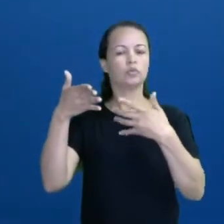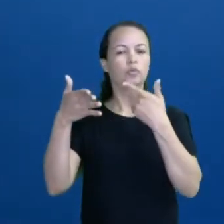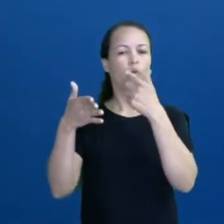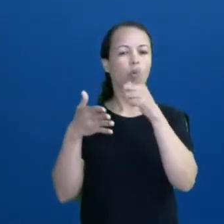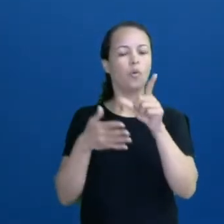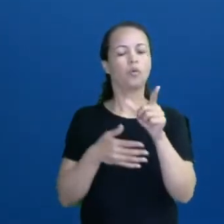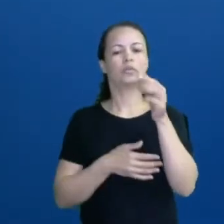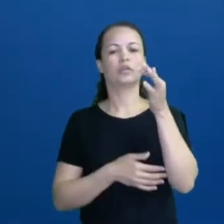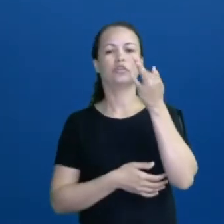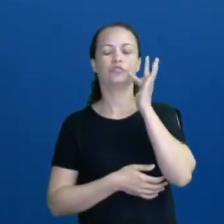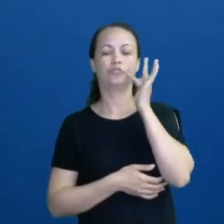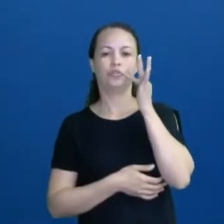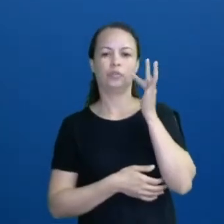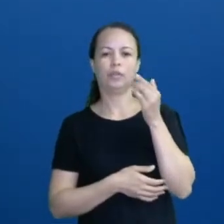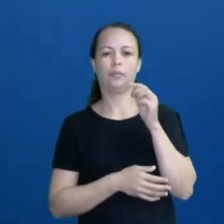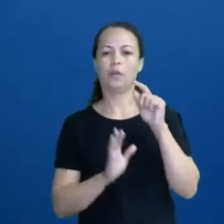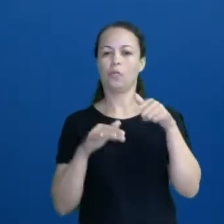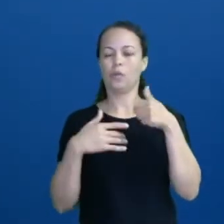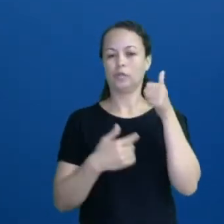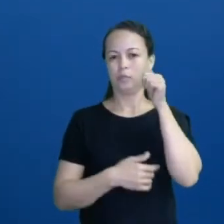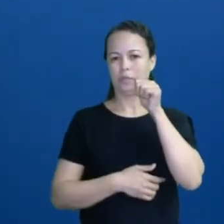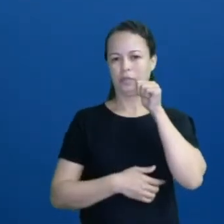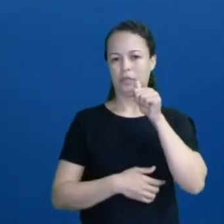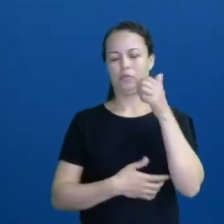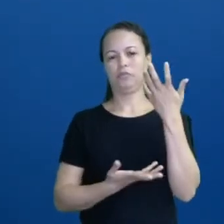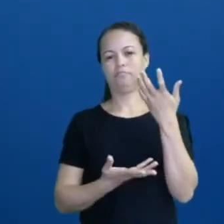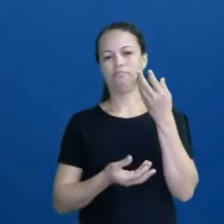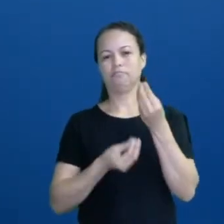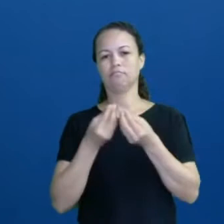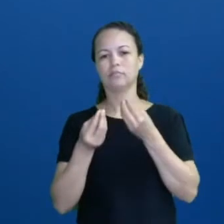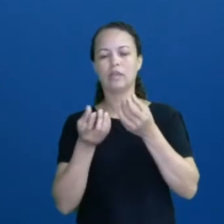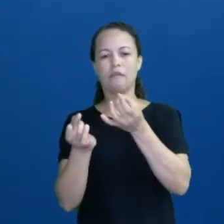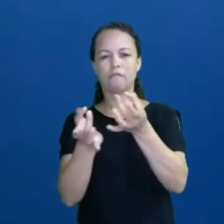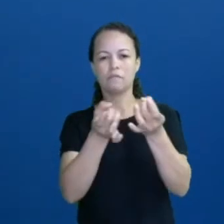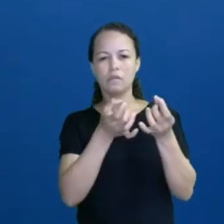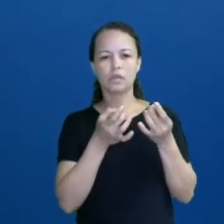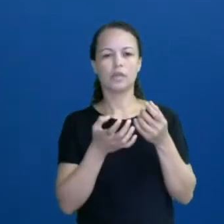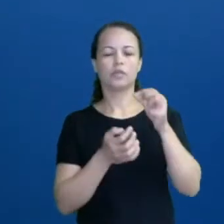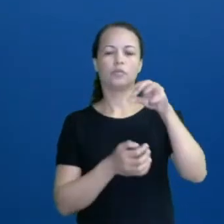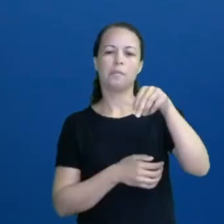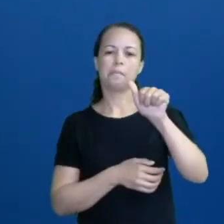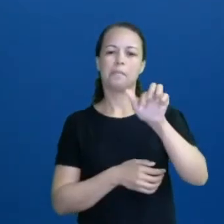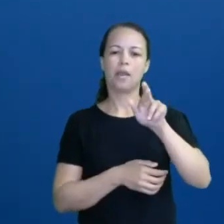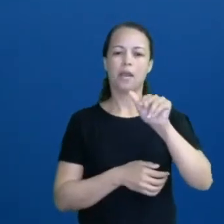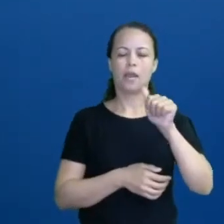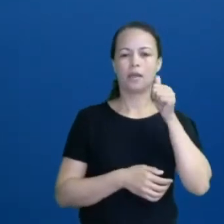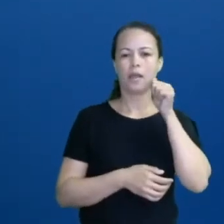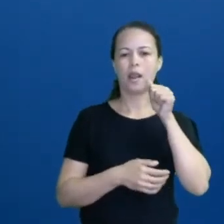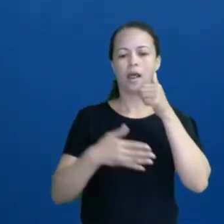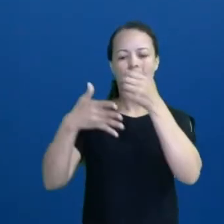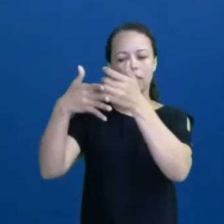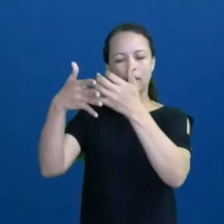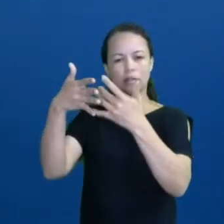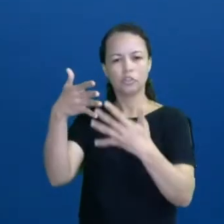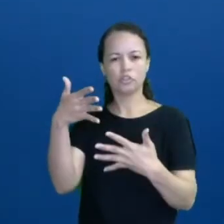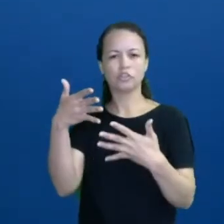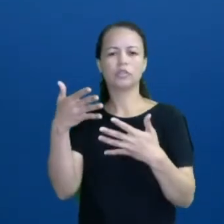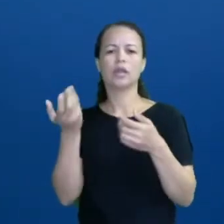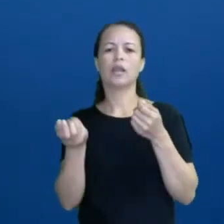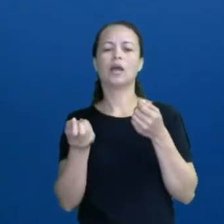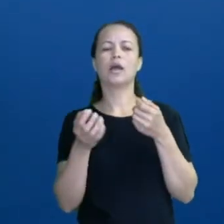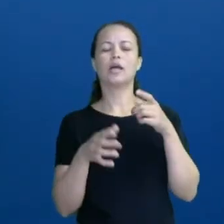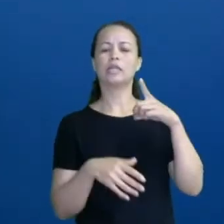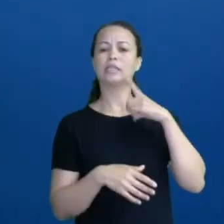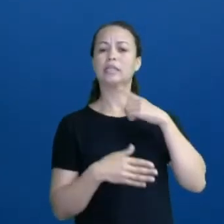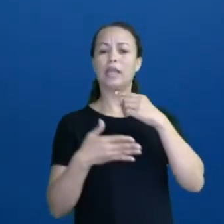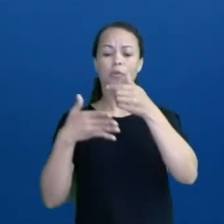frutas, para quando a Mara for lá colocar as frutas que ela está vendendo, ela ter essa listinha na mão e facilitar. E quando alguém perguntar, ó,